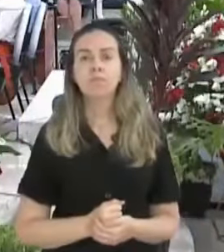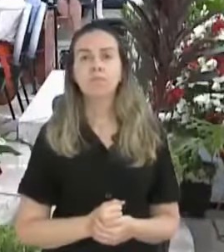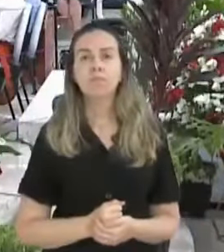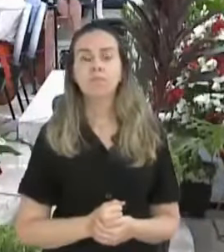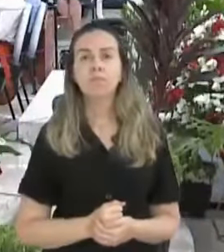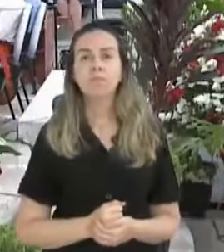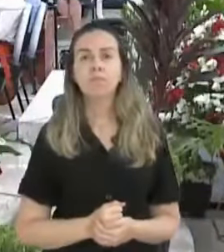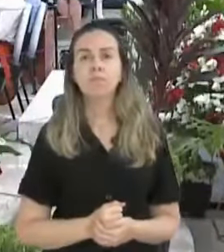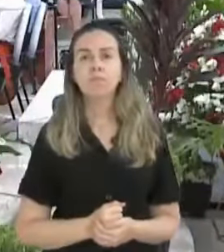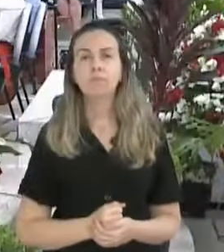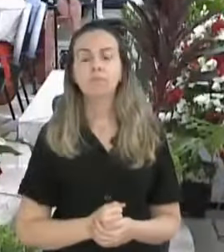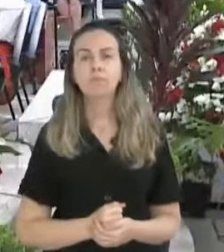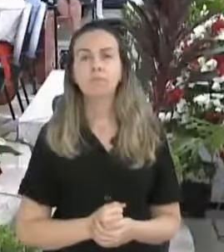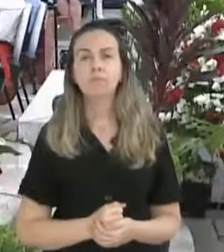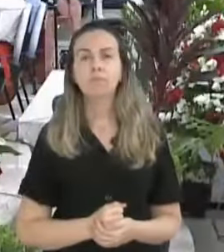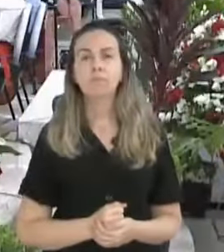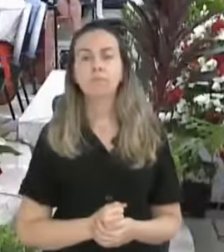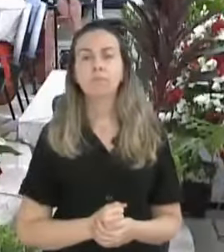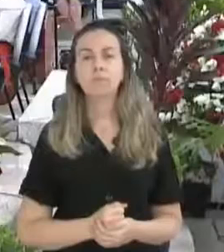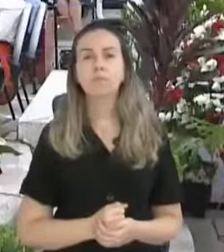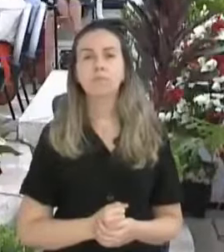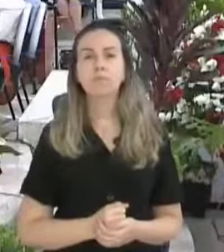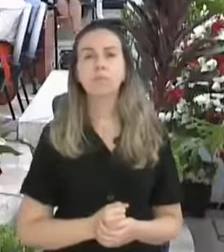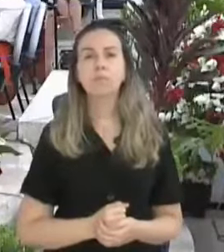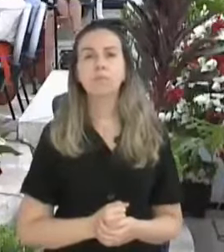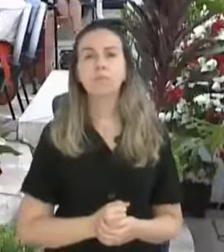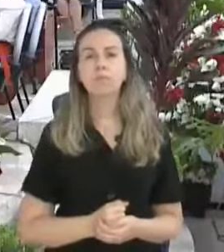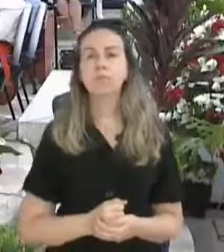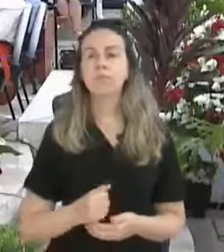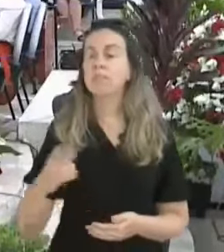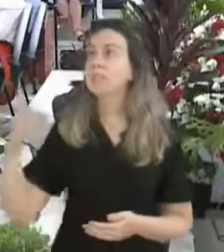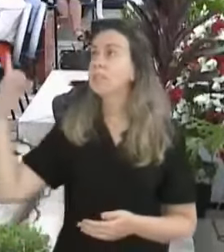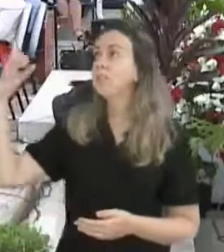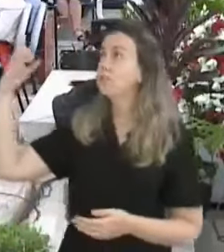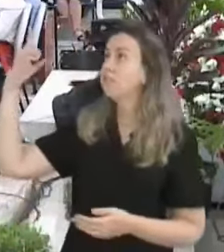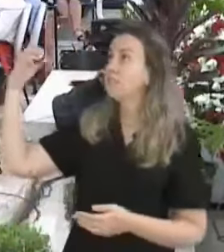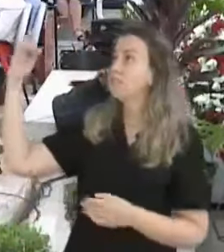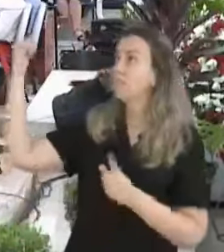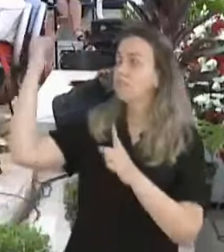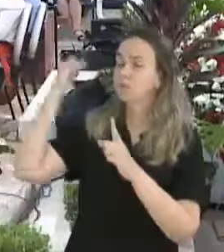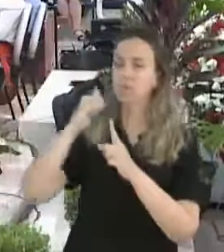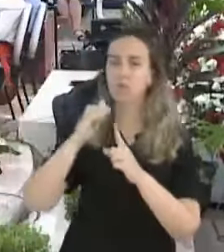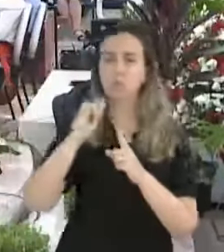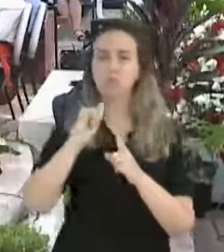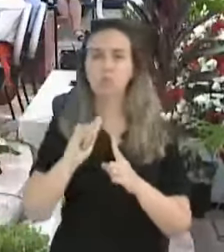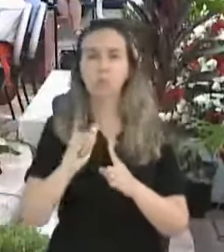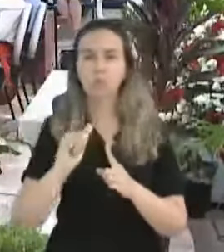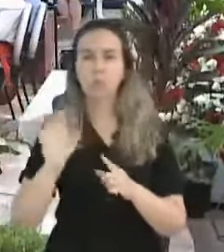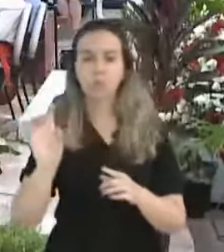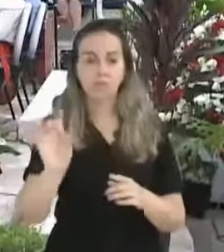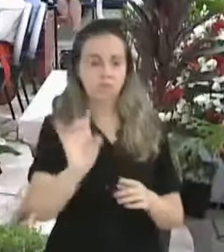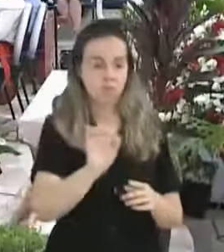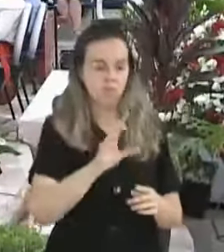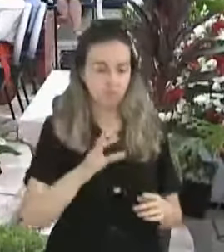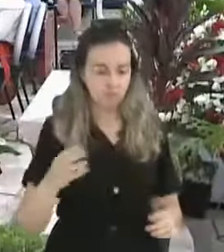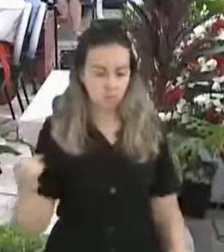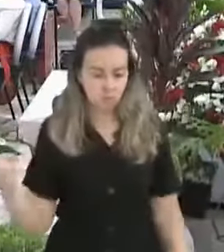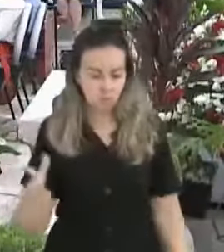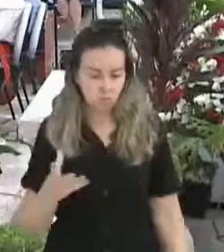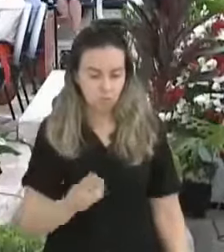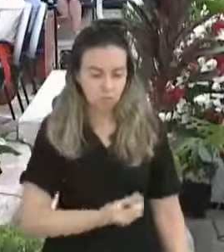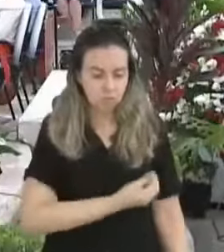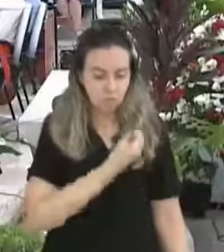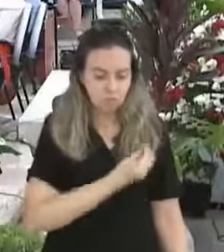renova os nossos dias como antes. Sim, queridos, não adianta